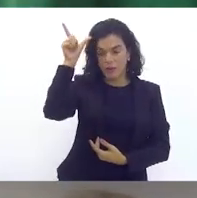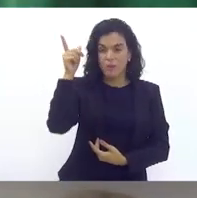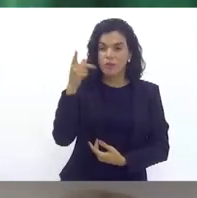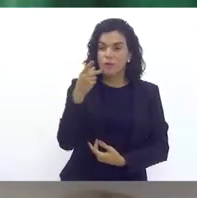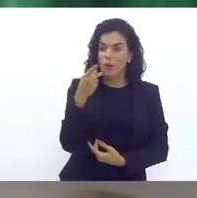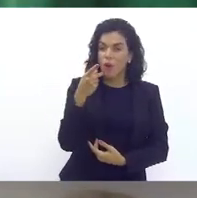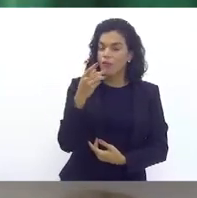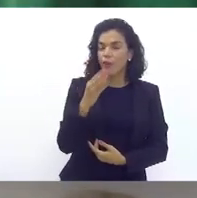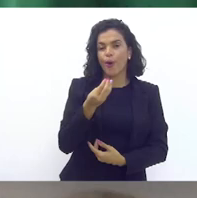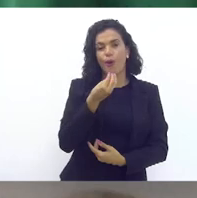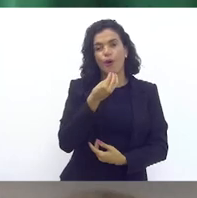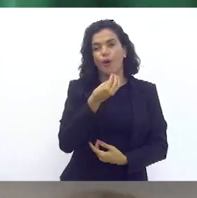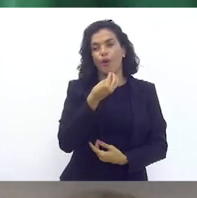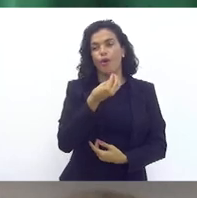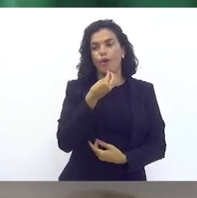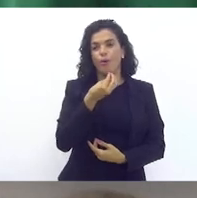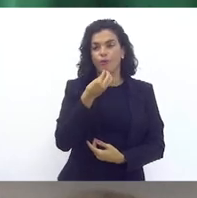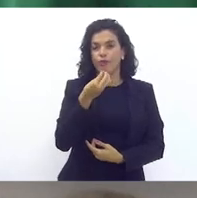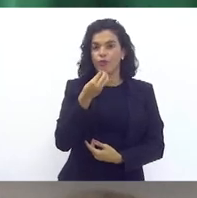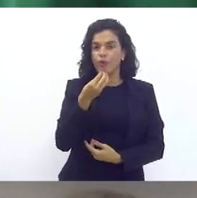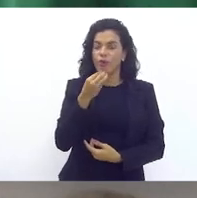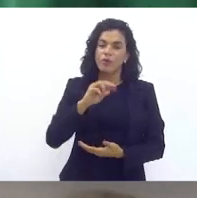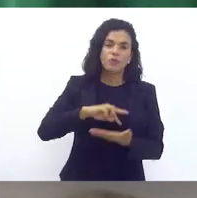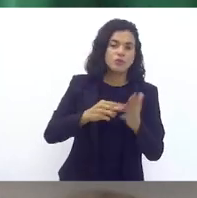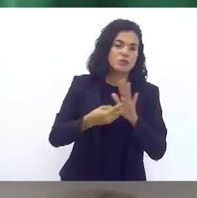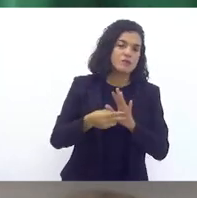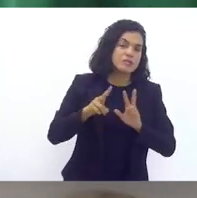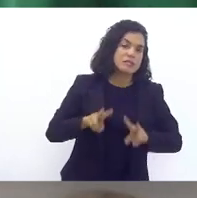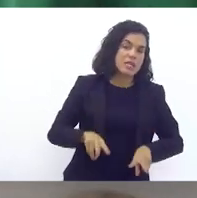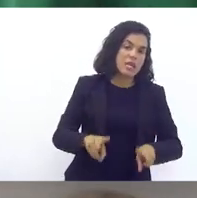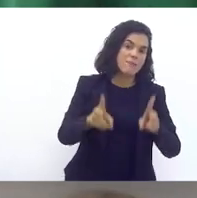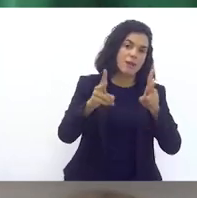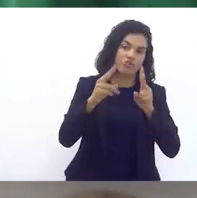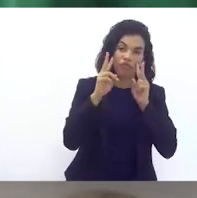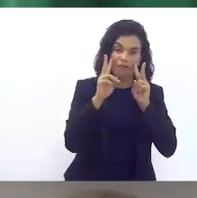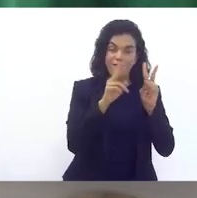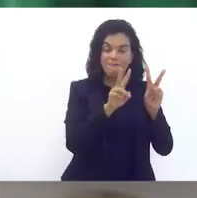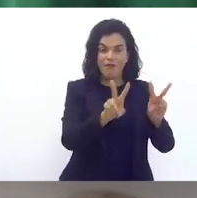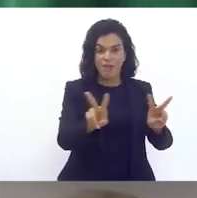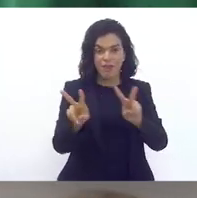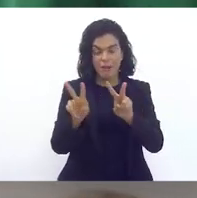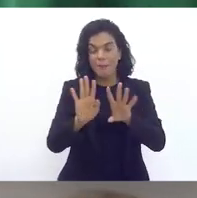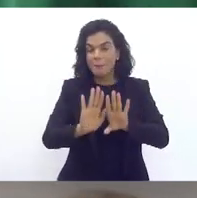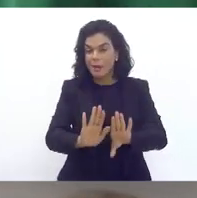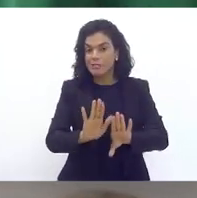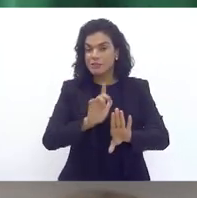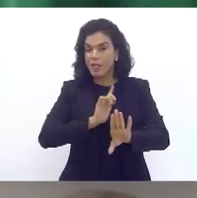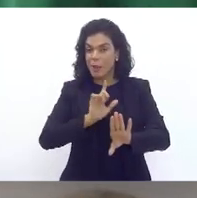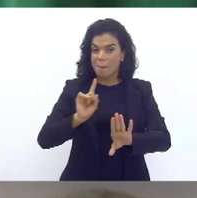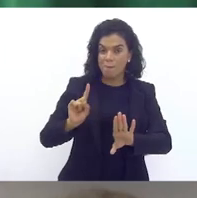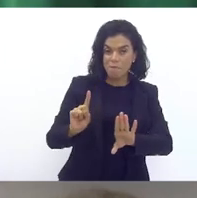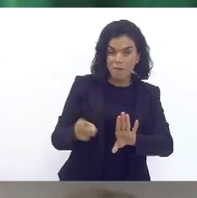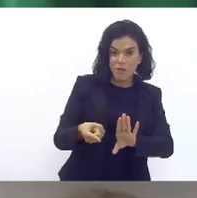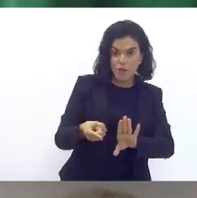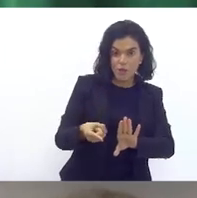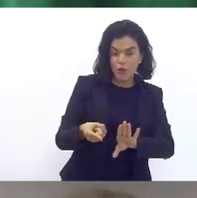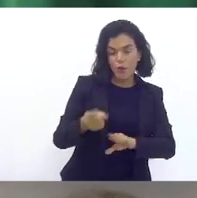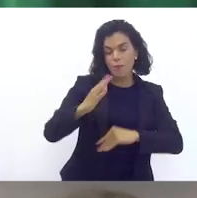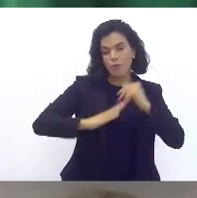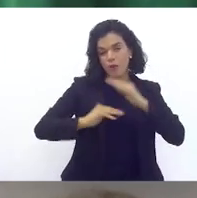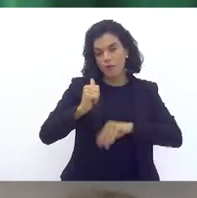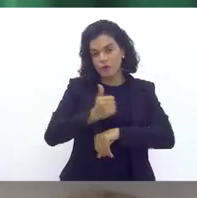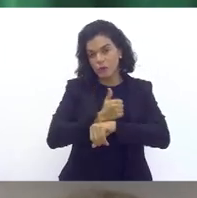óbvia, no sentido que óbvio nem sempre é aquilo que a gente enxerga, né? Se eu tenho 1.000